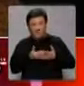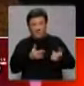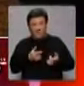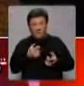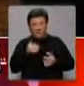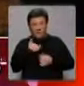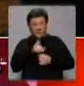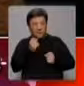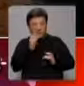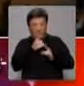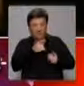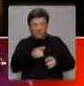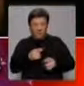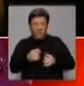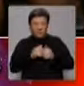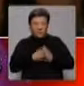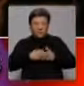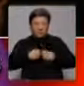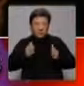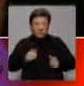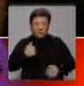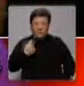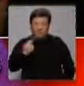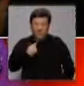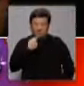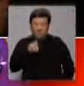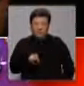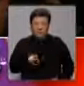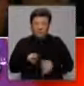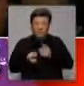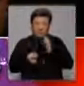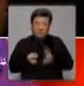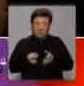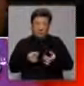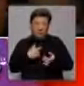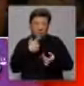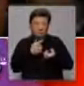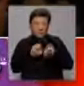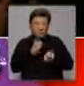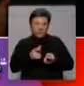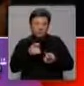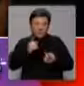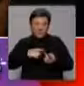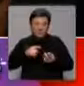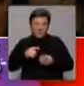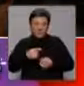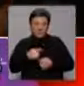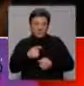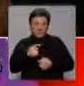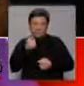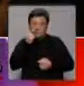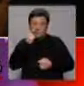instituições europeias e tudo se resolverá eu devo dizer que já questionei sucessivas vezes